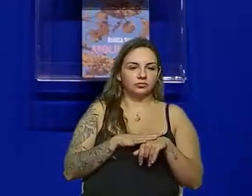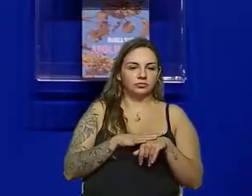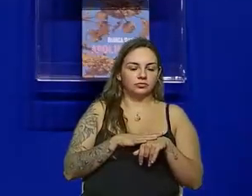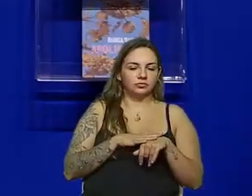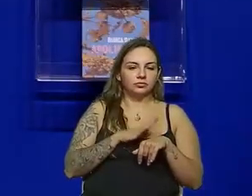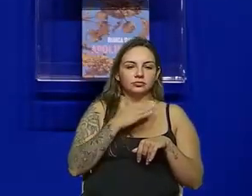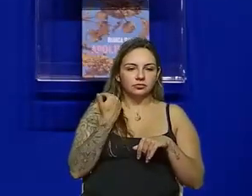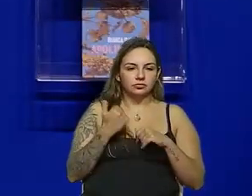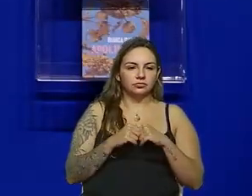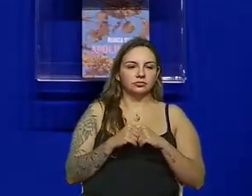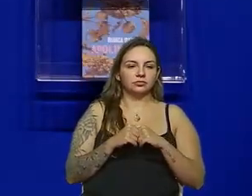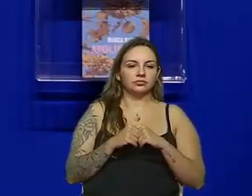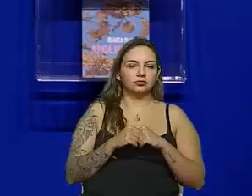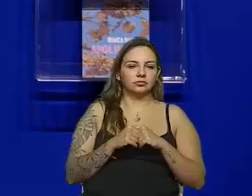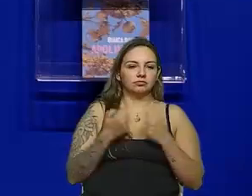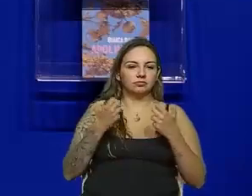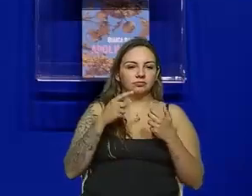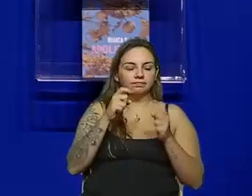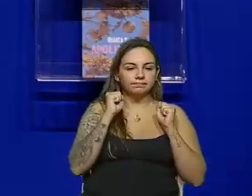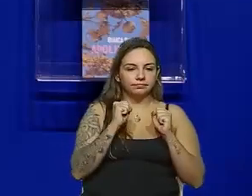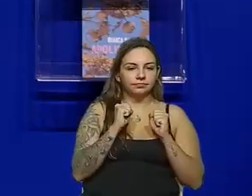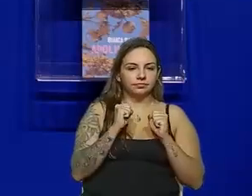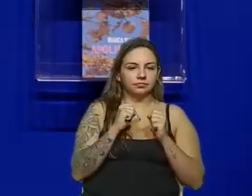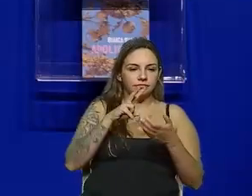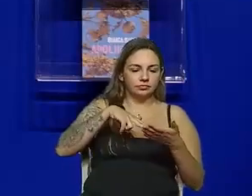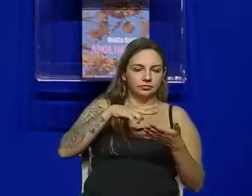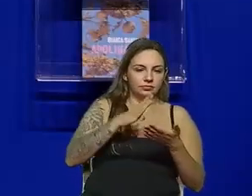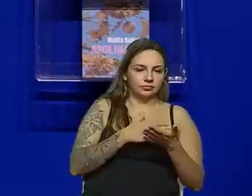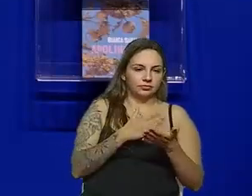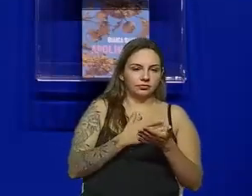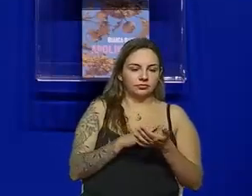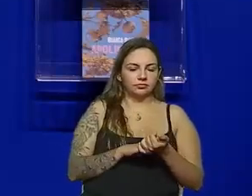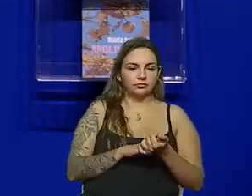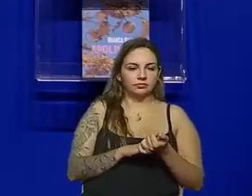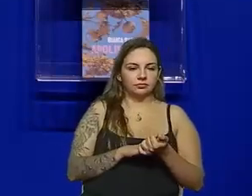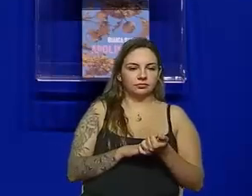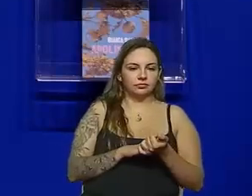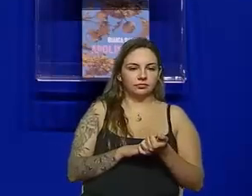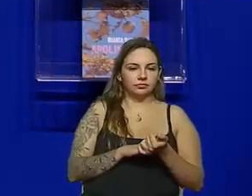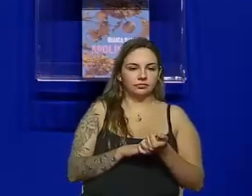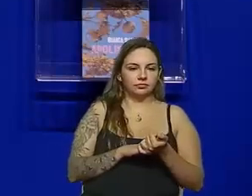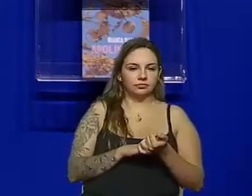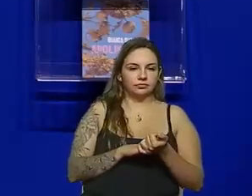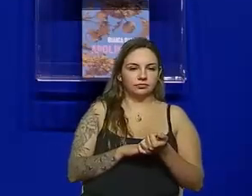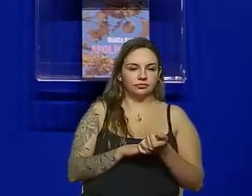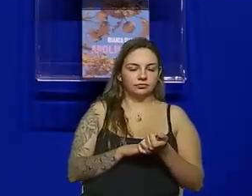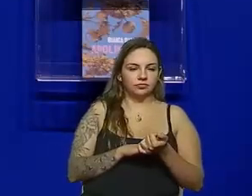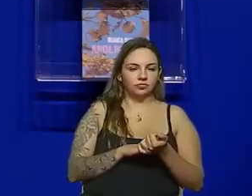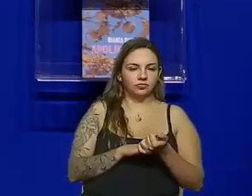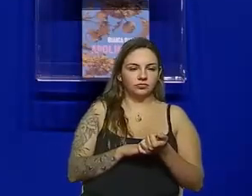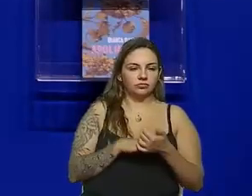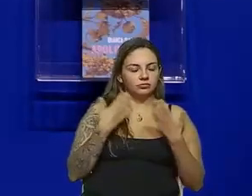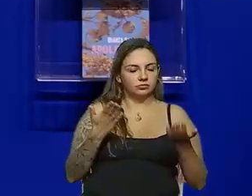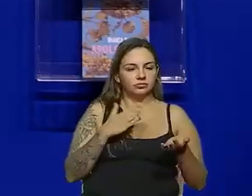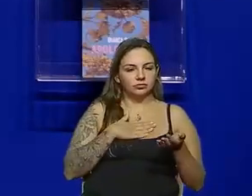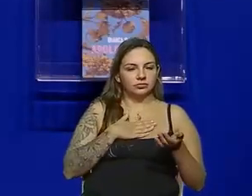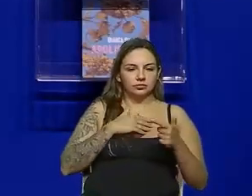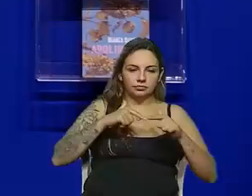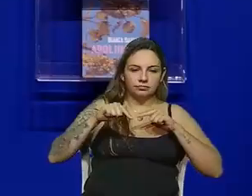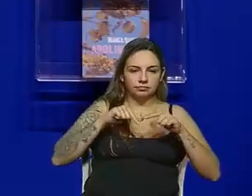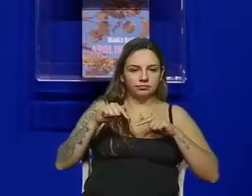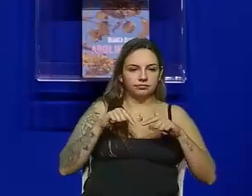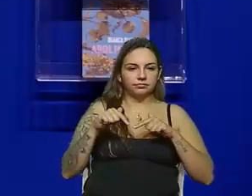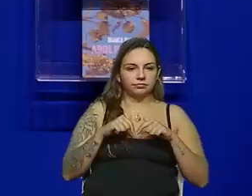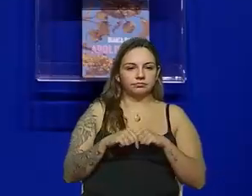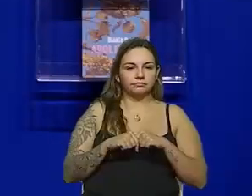acabou morrendo, e eu queria que ela pudesse ler esse livro ainda, né? E então eu